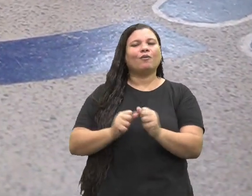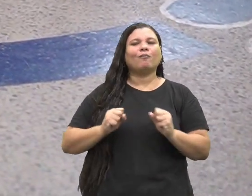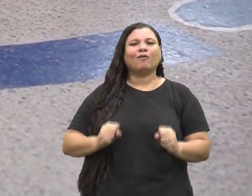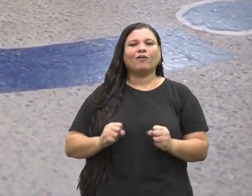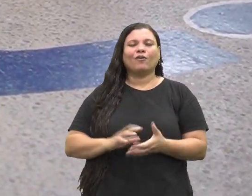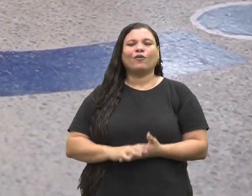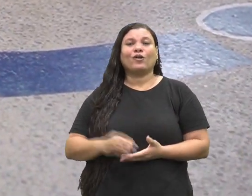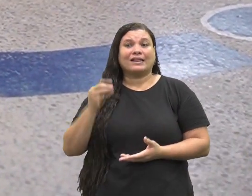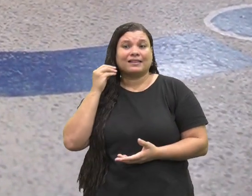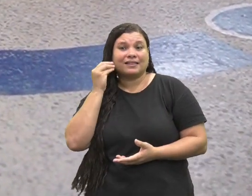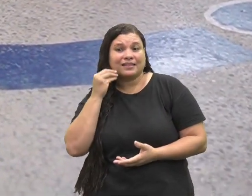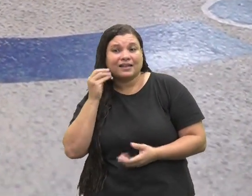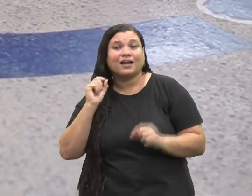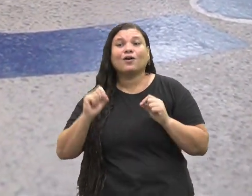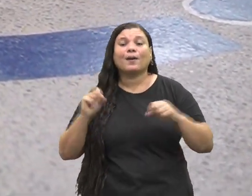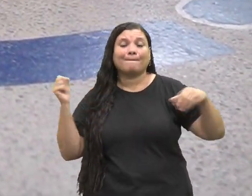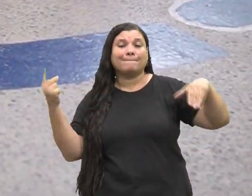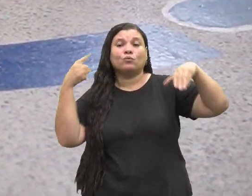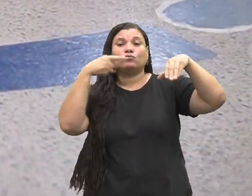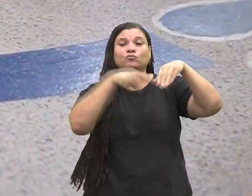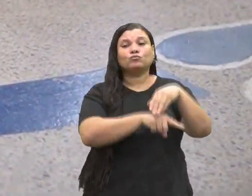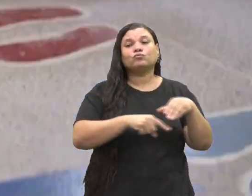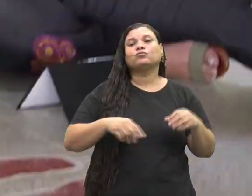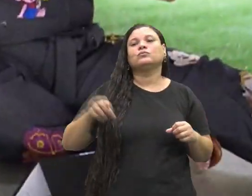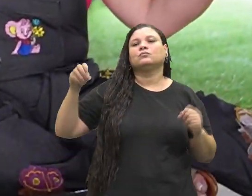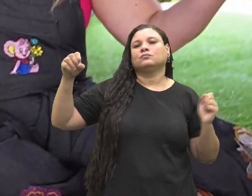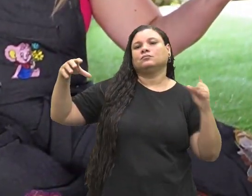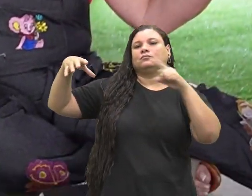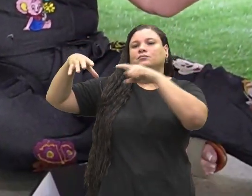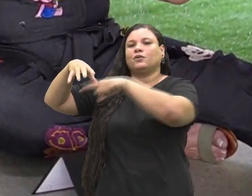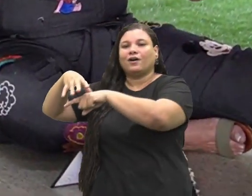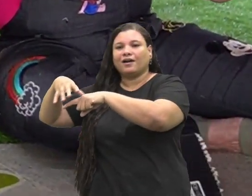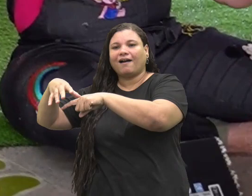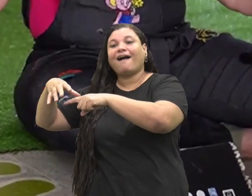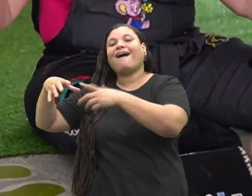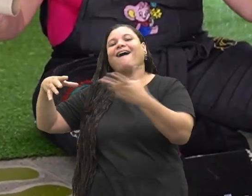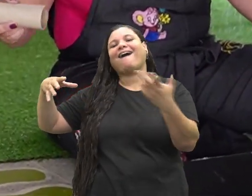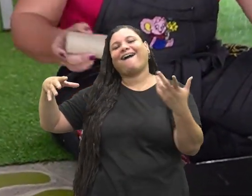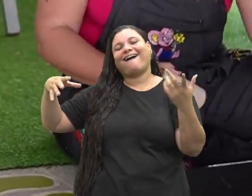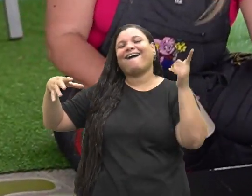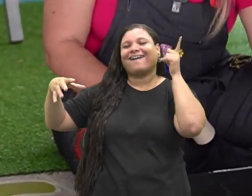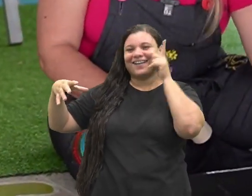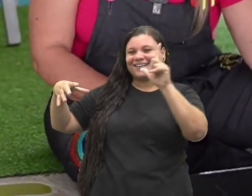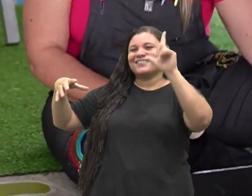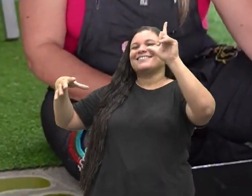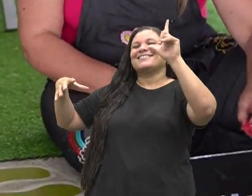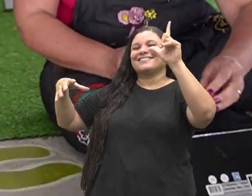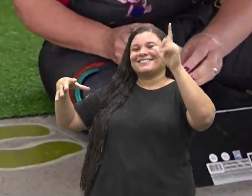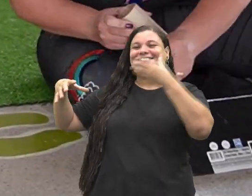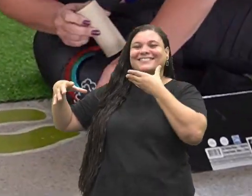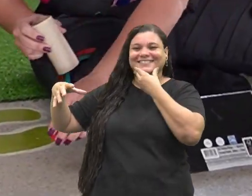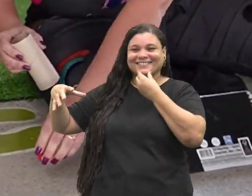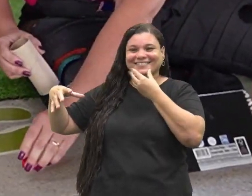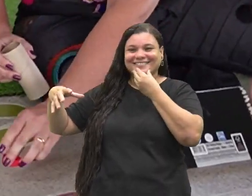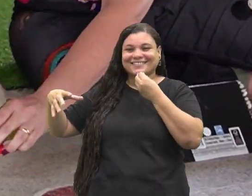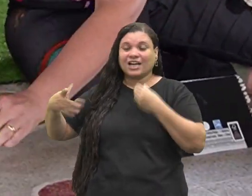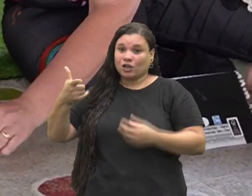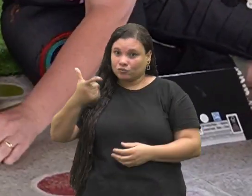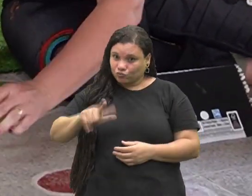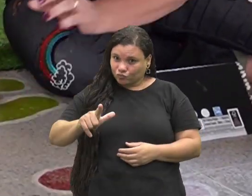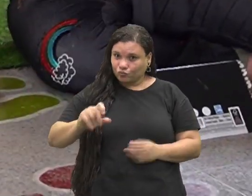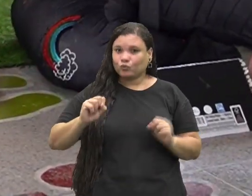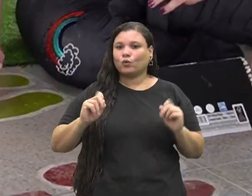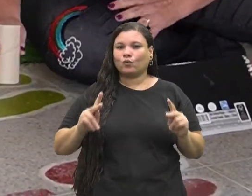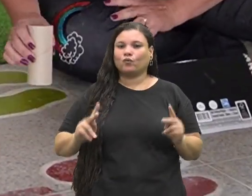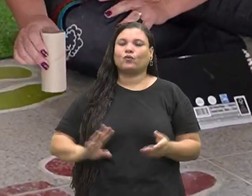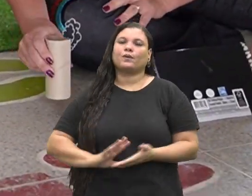Vai, Gilberto. Ai, quase, Gilberto. Agora! Gilberto! Vamos mais uma vez, Gilberto? Vamos.